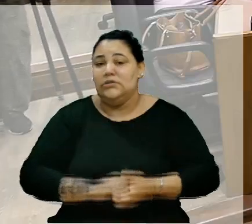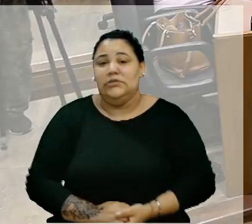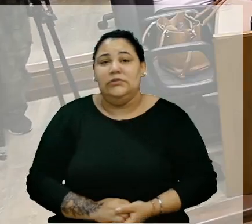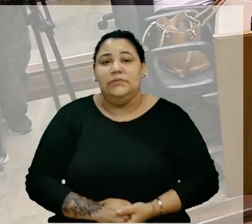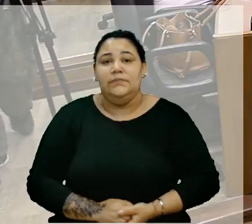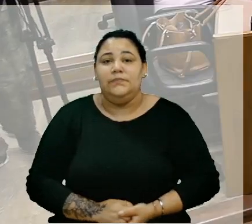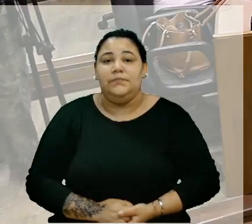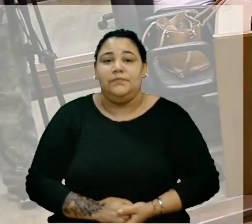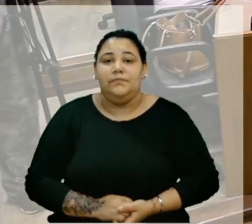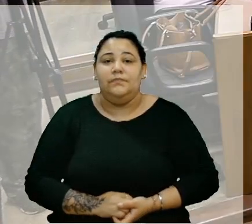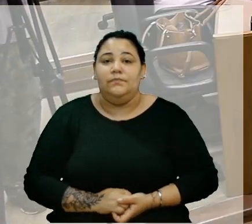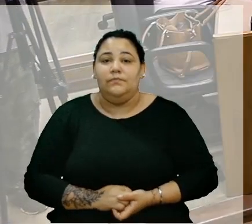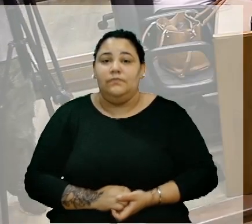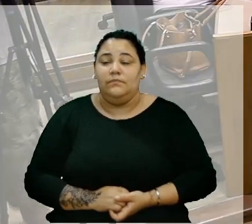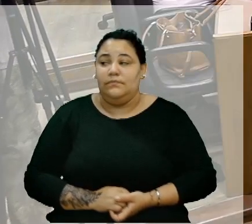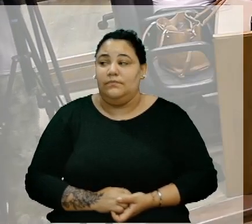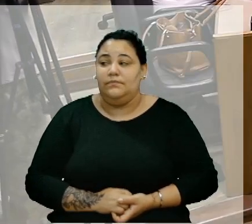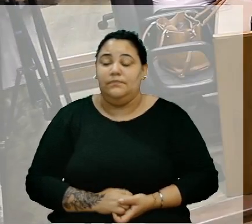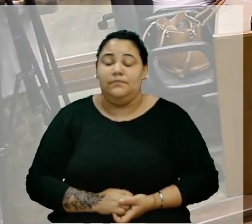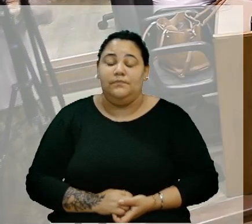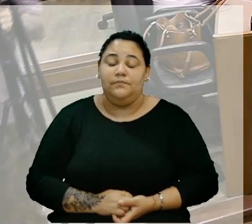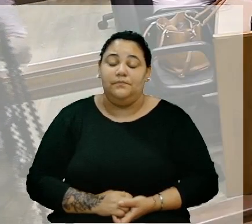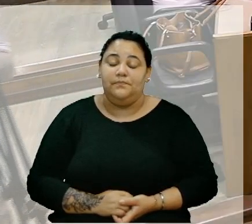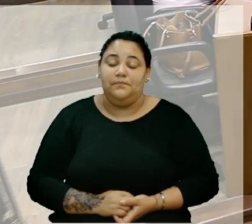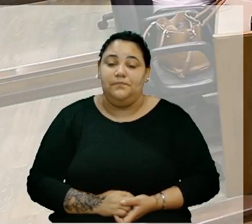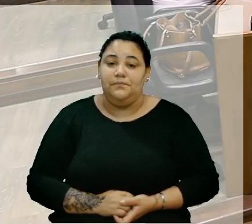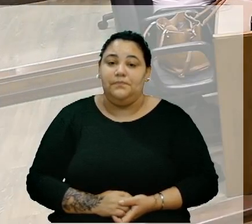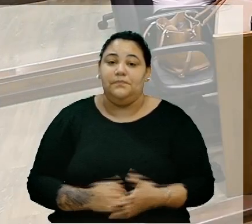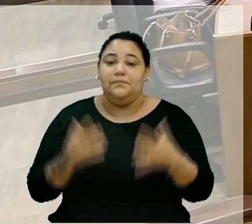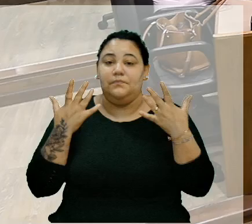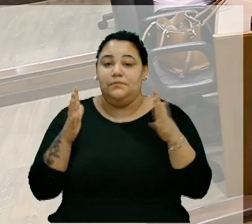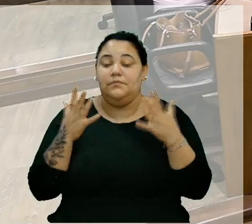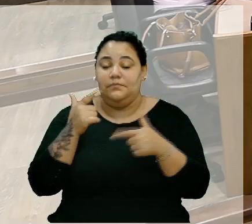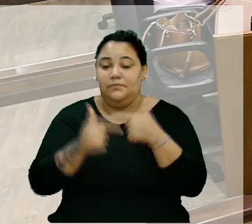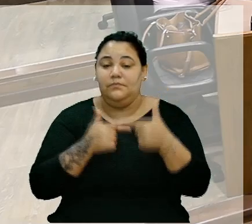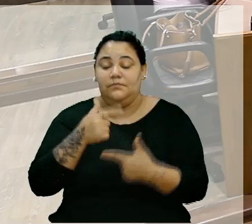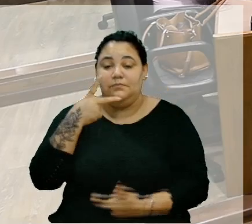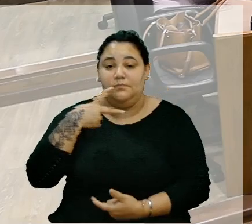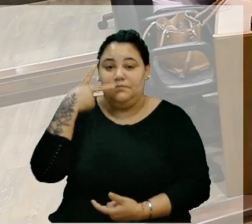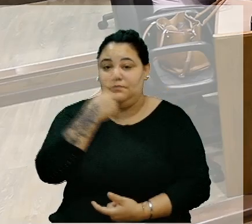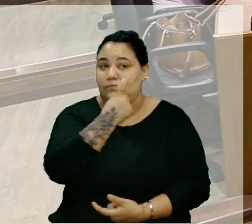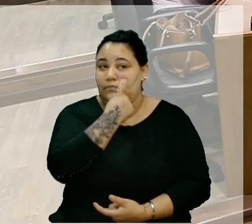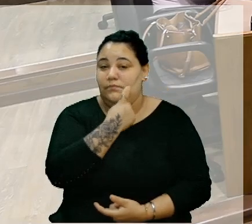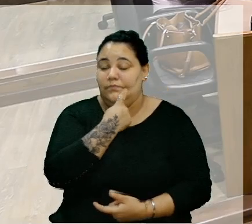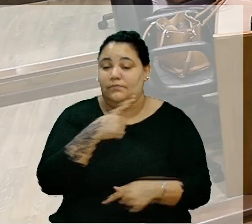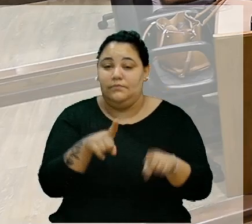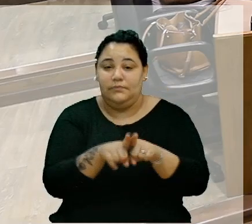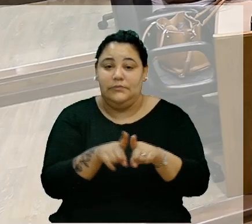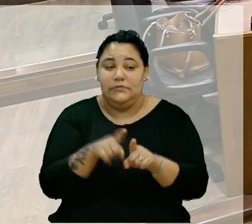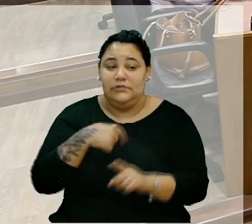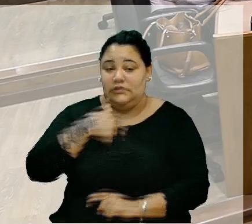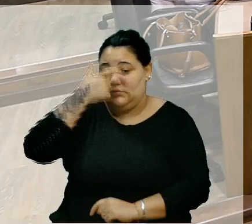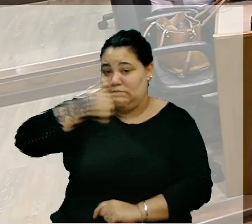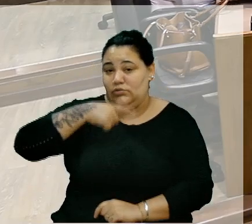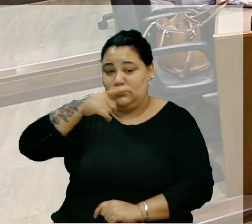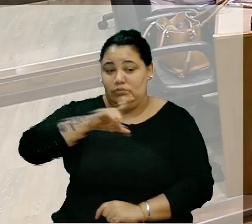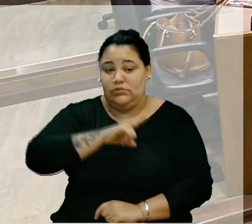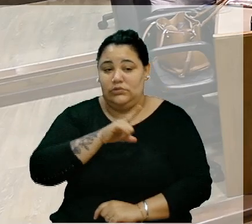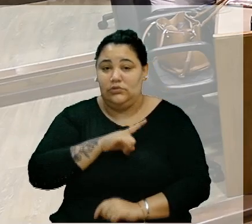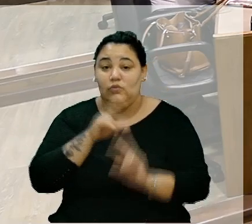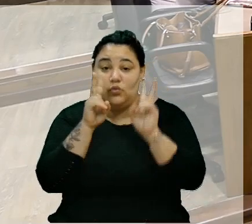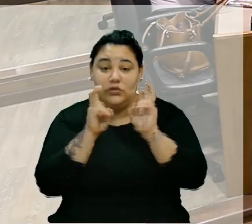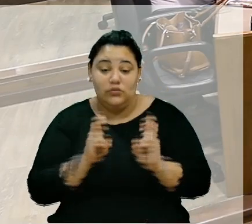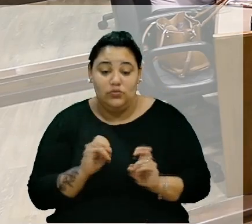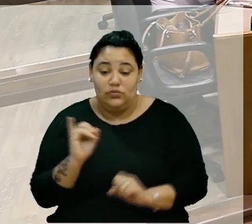parte. Obrigado. Parabéns pelo trabalho, vereador Petrini. E acho que o senhor traz um tema importante. Nós estamos